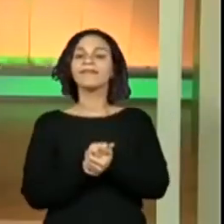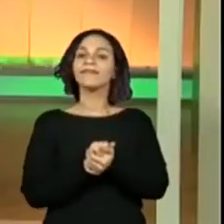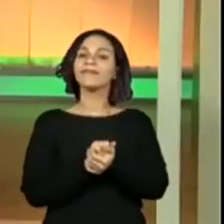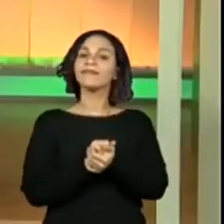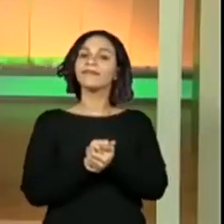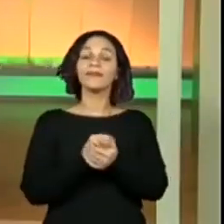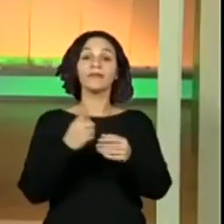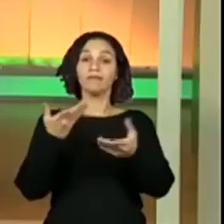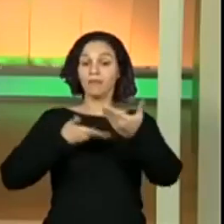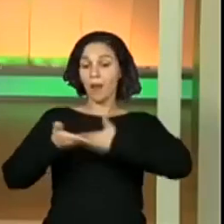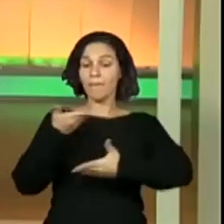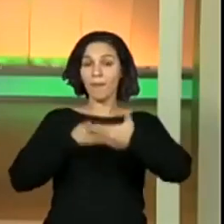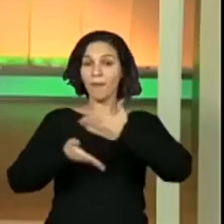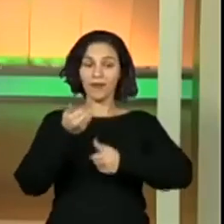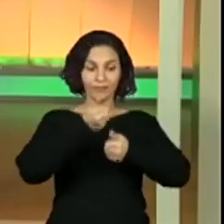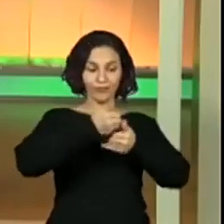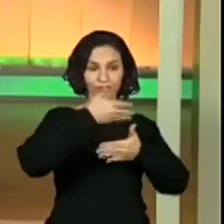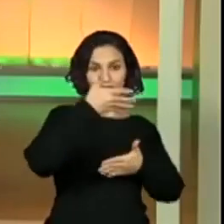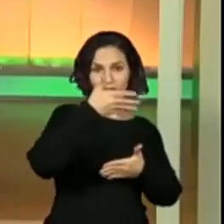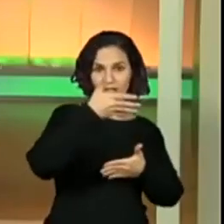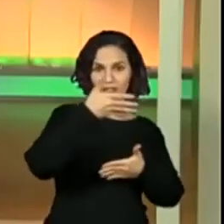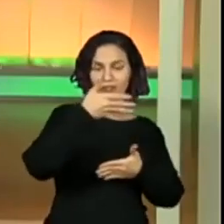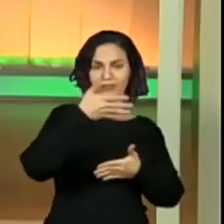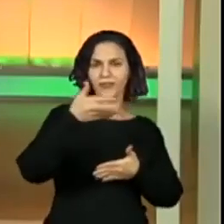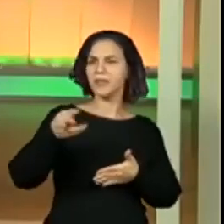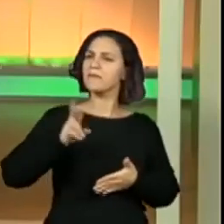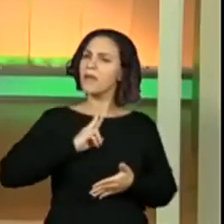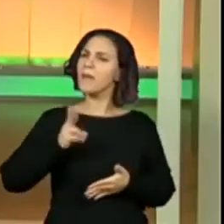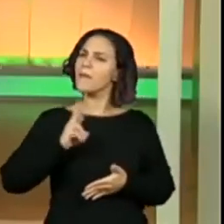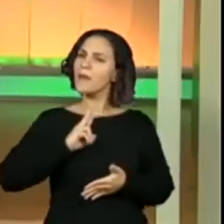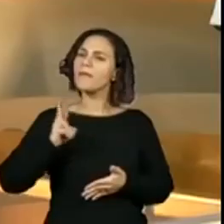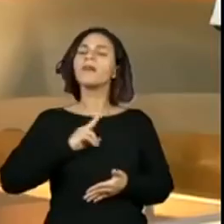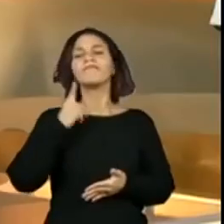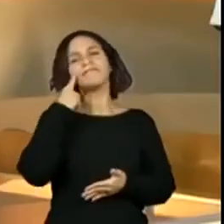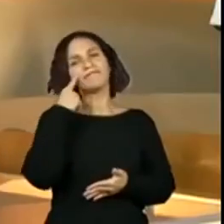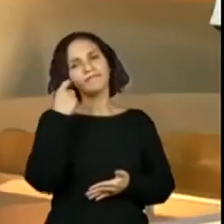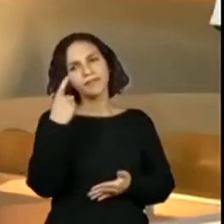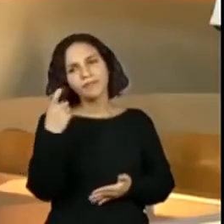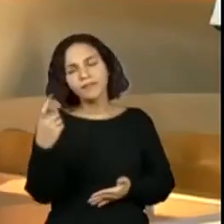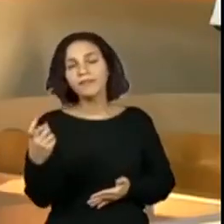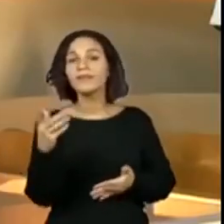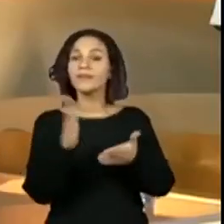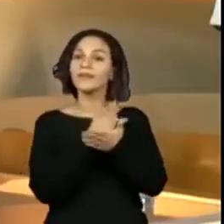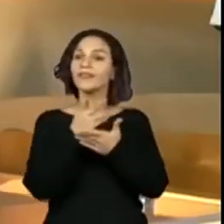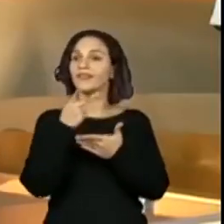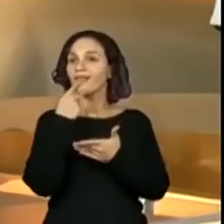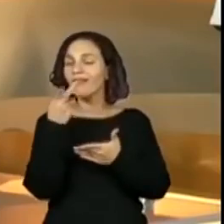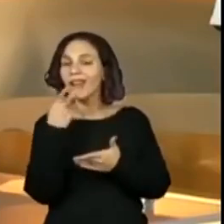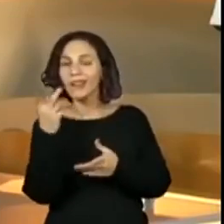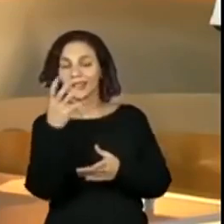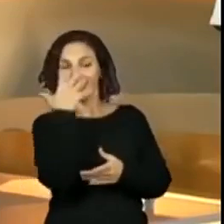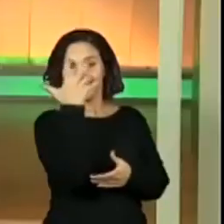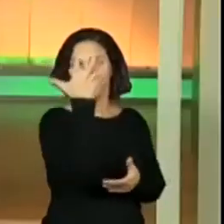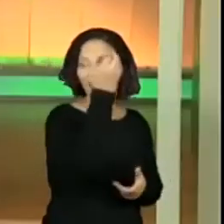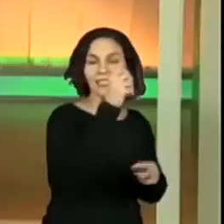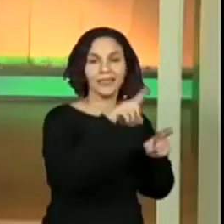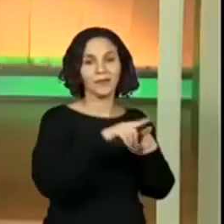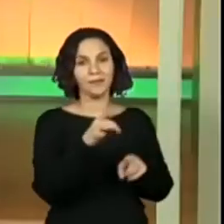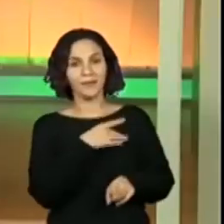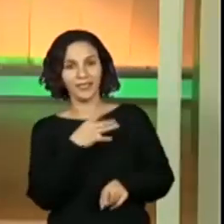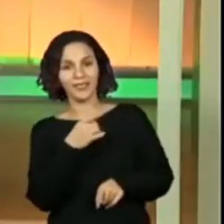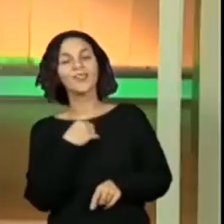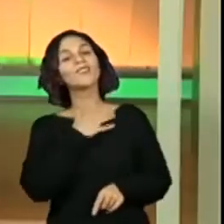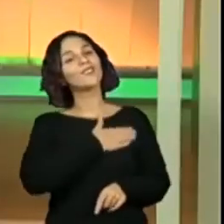pela interação no chat. Foram respostas bastante interessantes, muitas dizendo sobre o medo e fascinação.